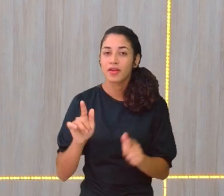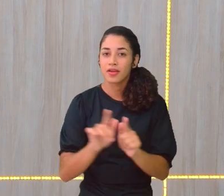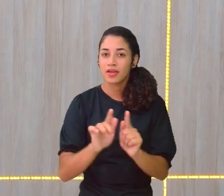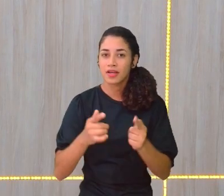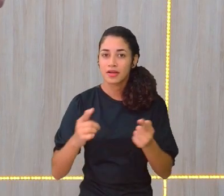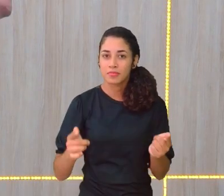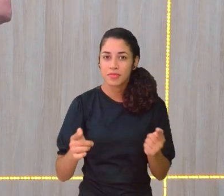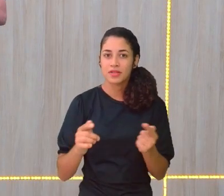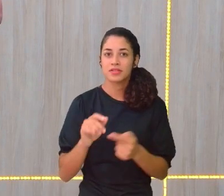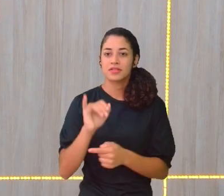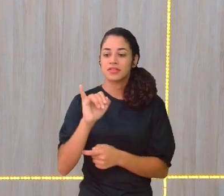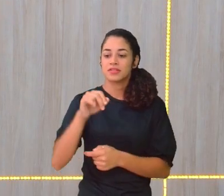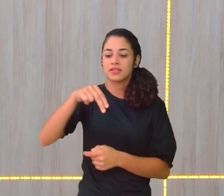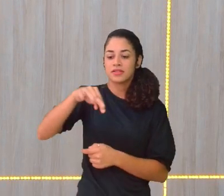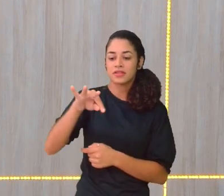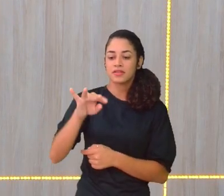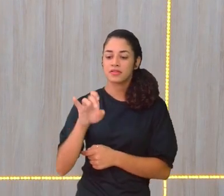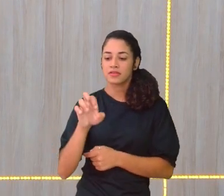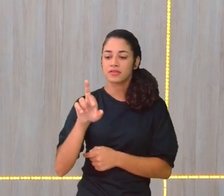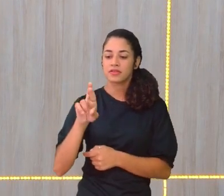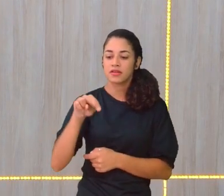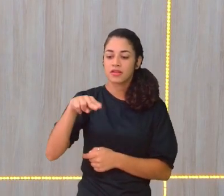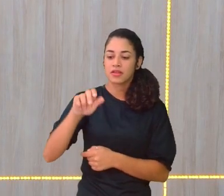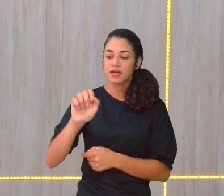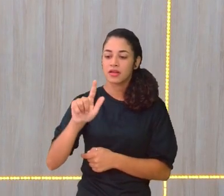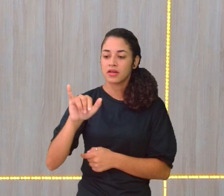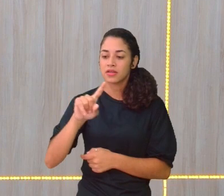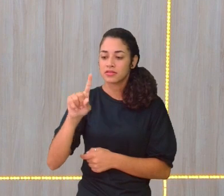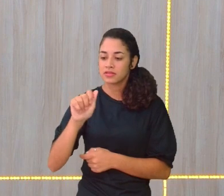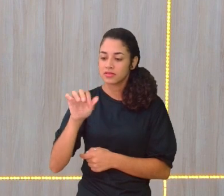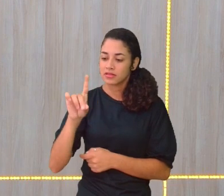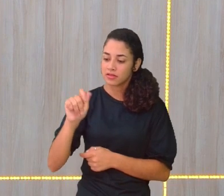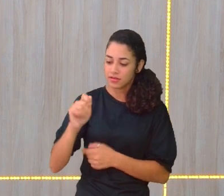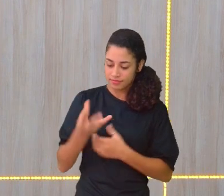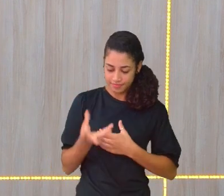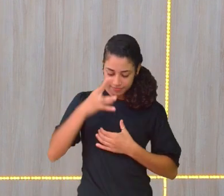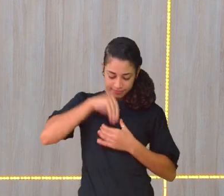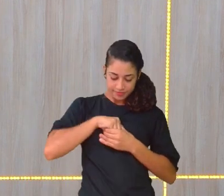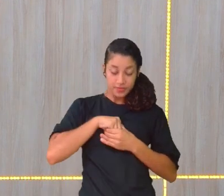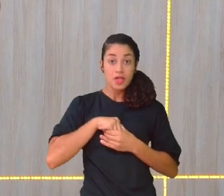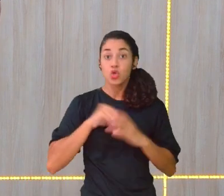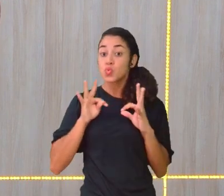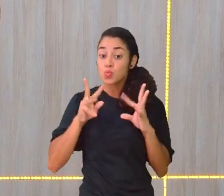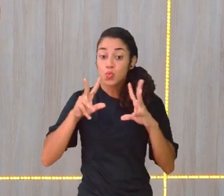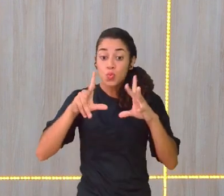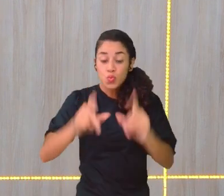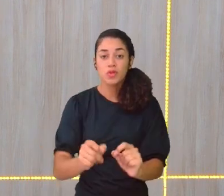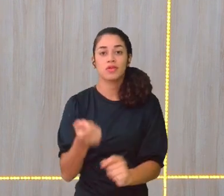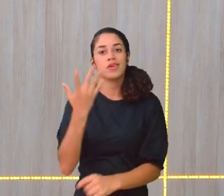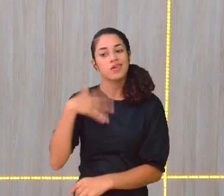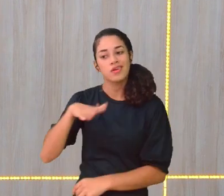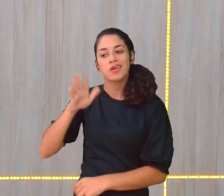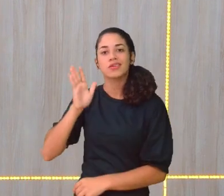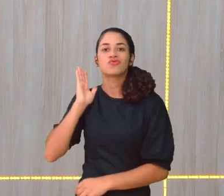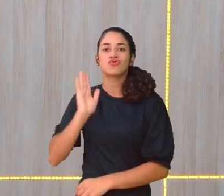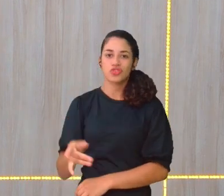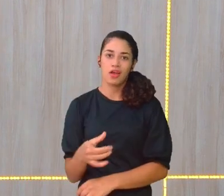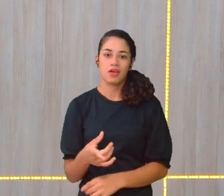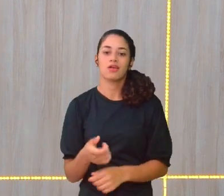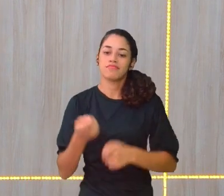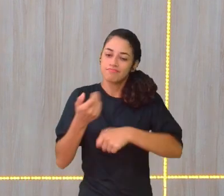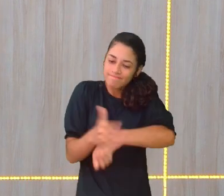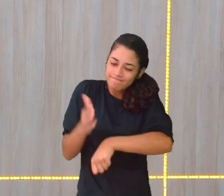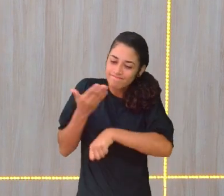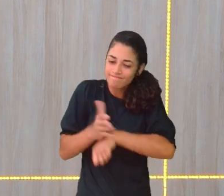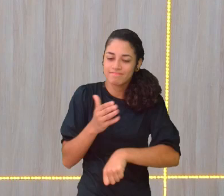gramática internalizada, que toda criança já começa a exercitar. Então, você